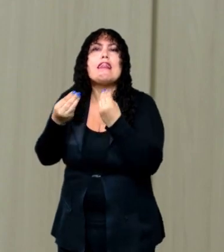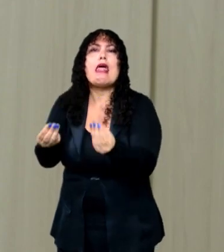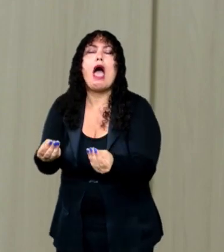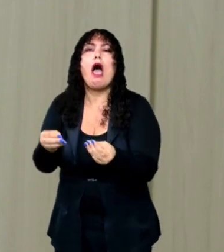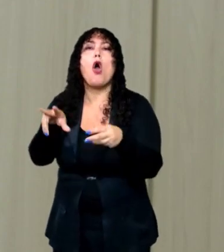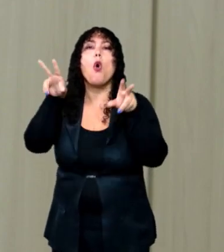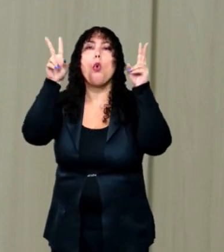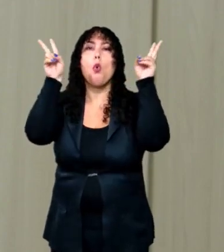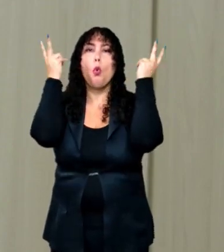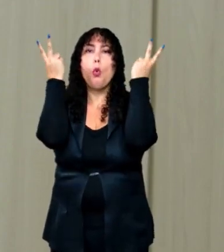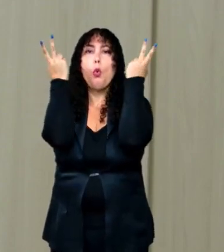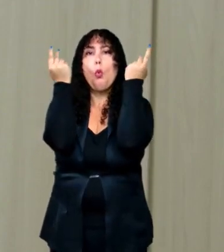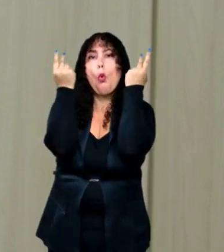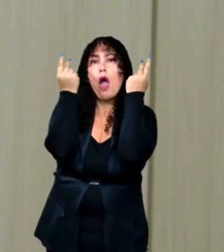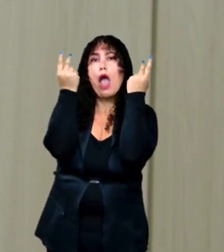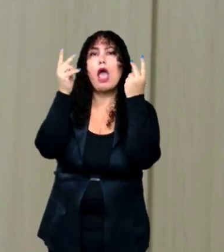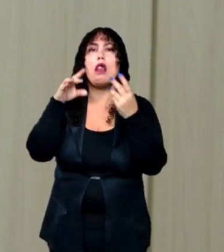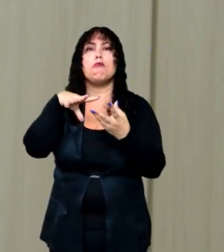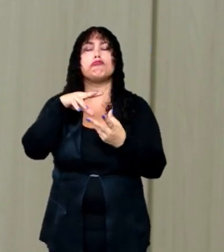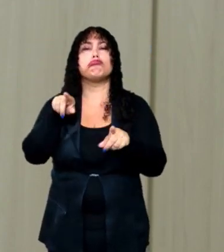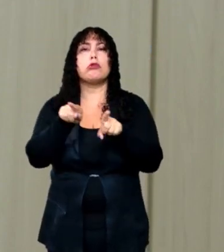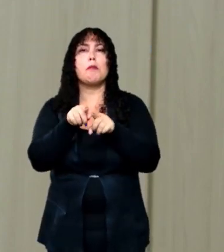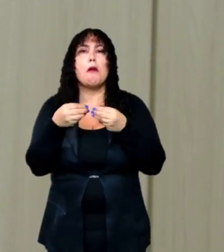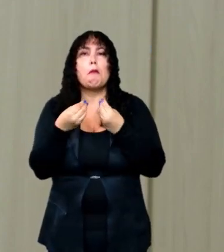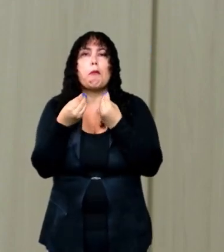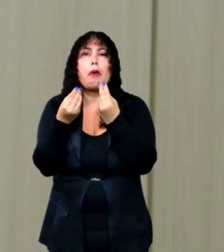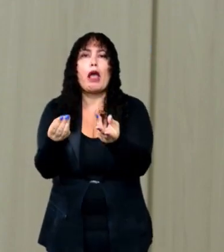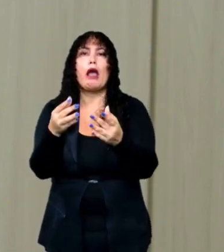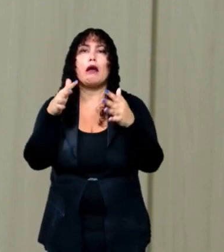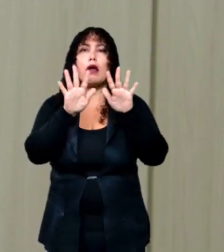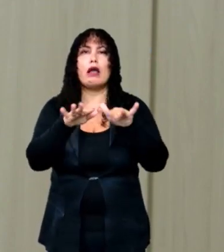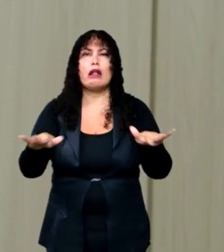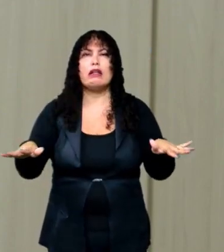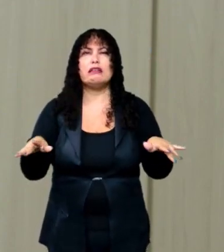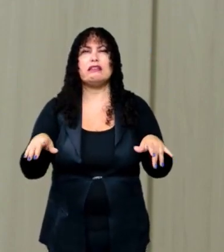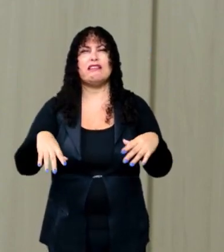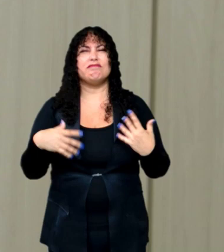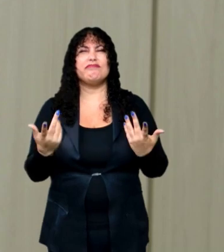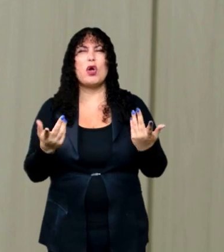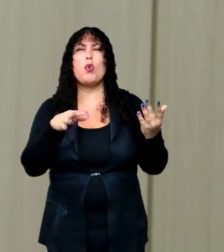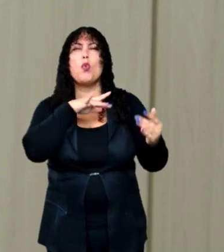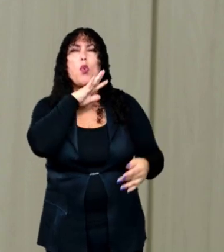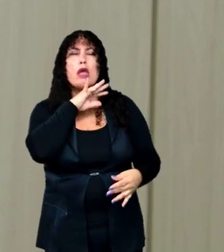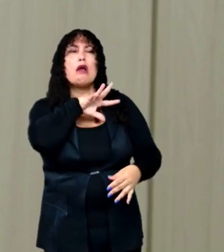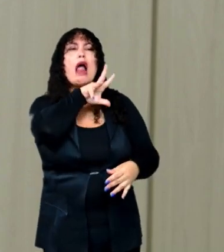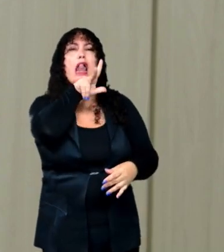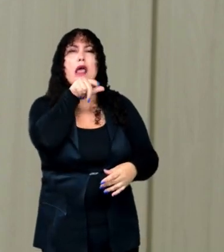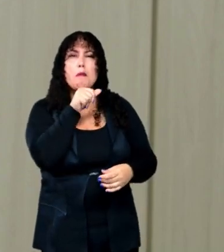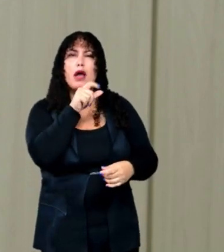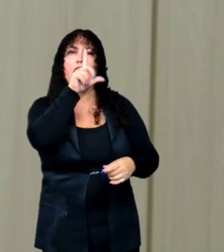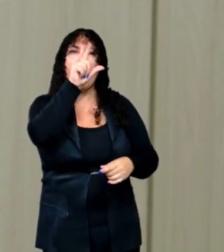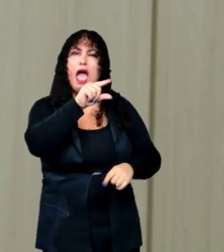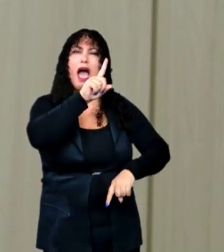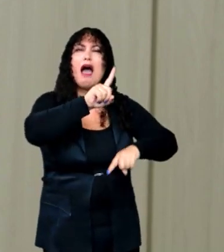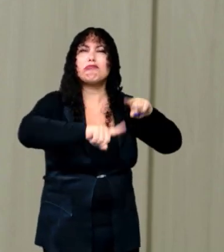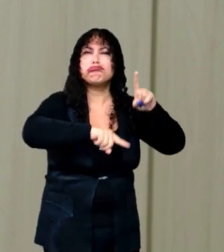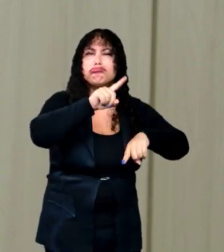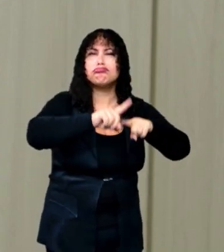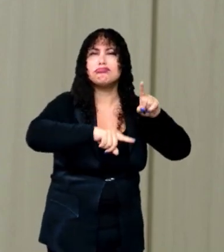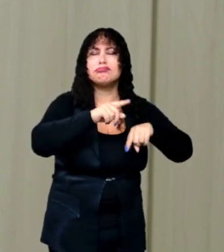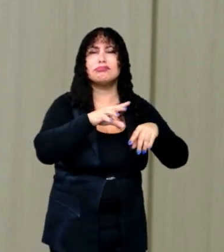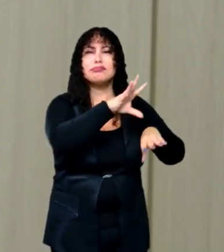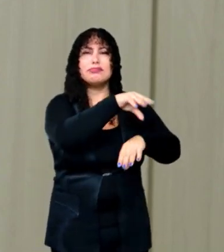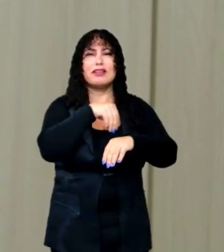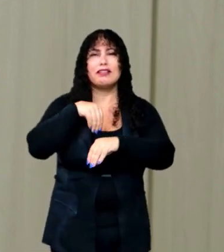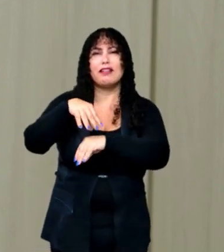para uma criança, né? Então, assim, a gente está tão banalizado essa ideia de que os animais são objetos, de que quando a gente